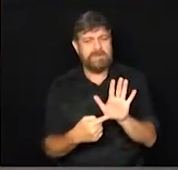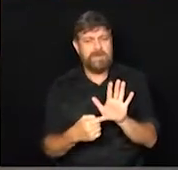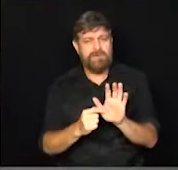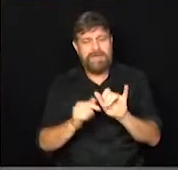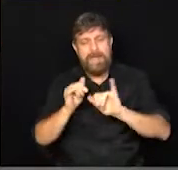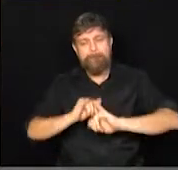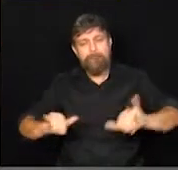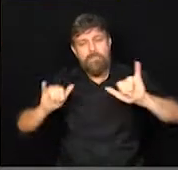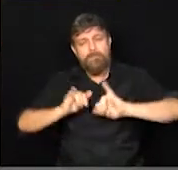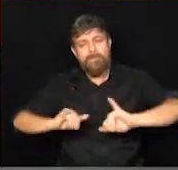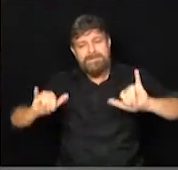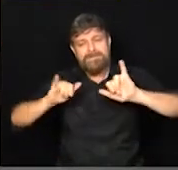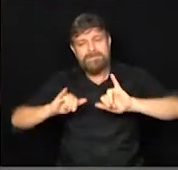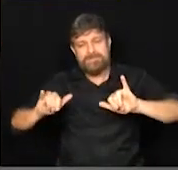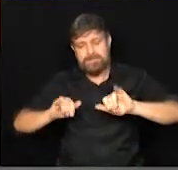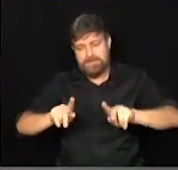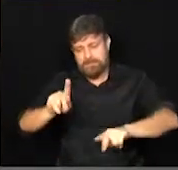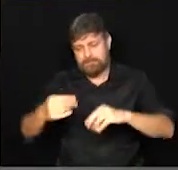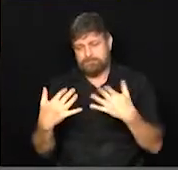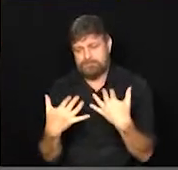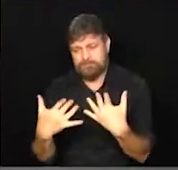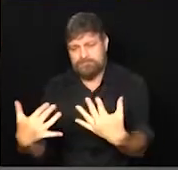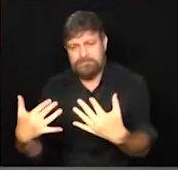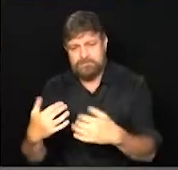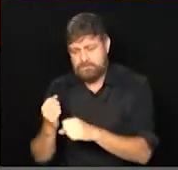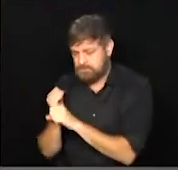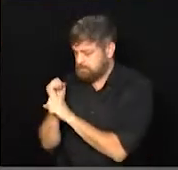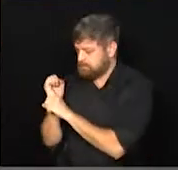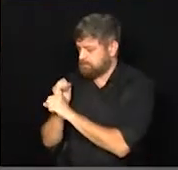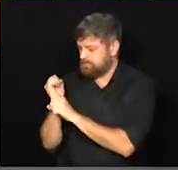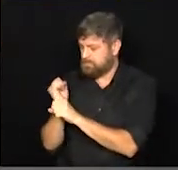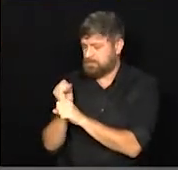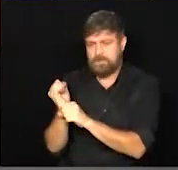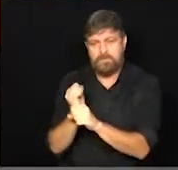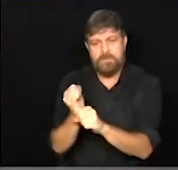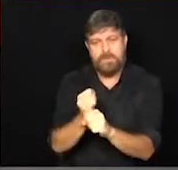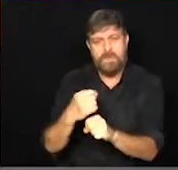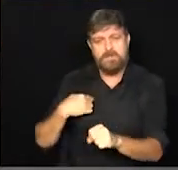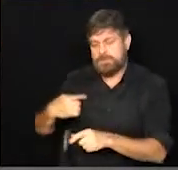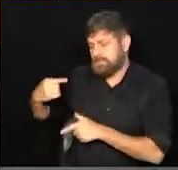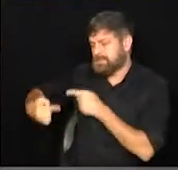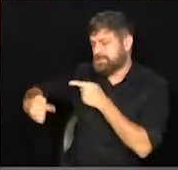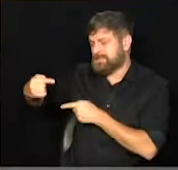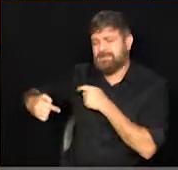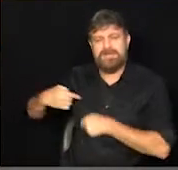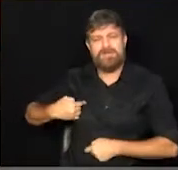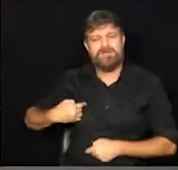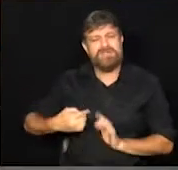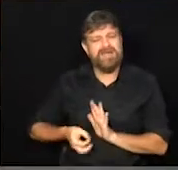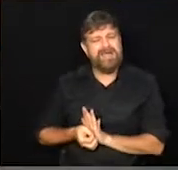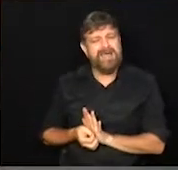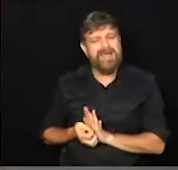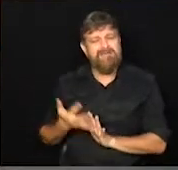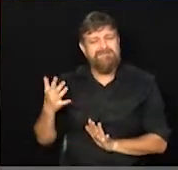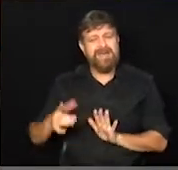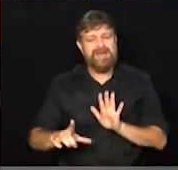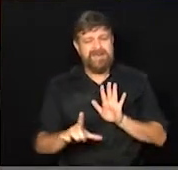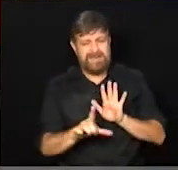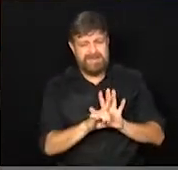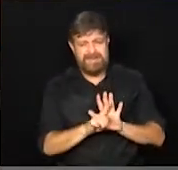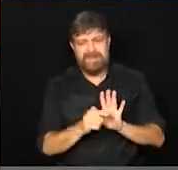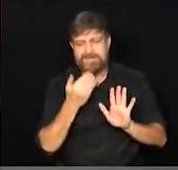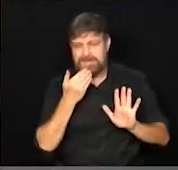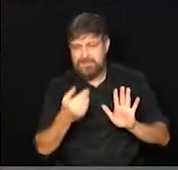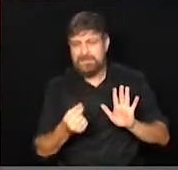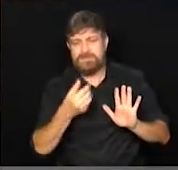publicidade, porque ano após ano nós temos debatido, eu apresentei em várias leis orçamentárias